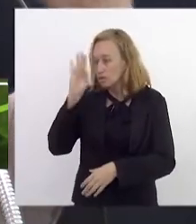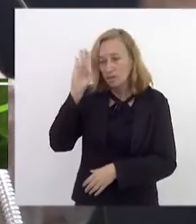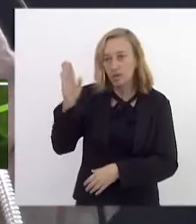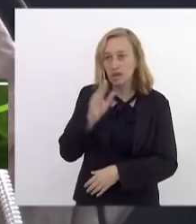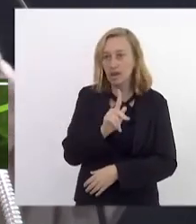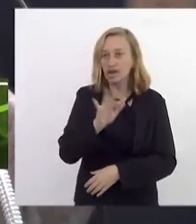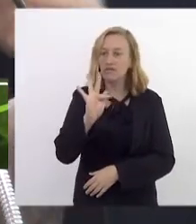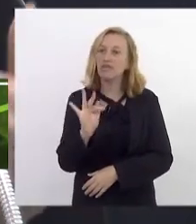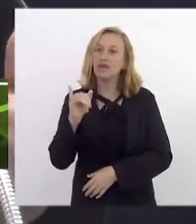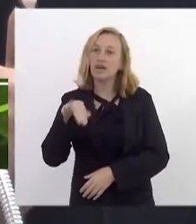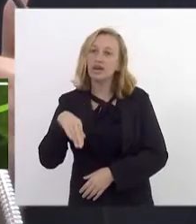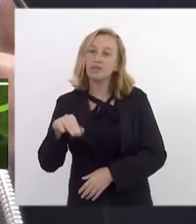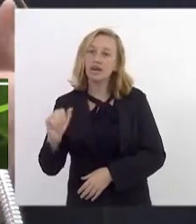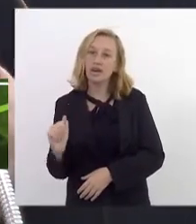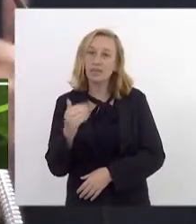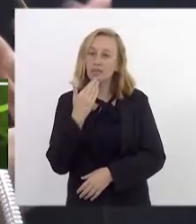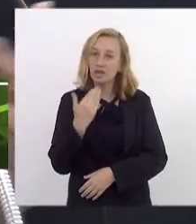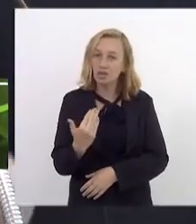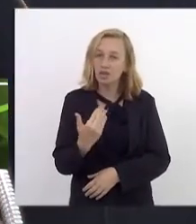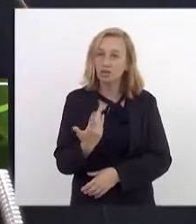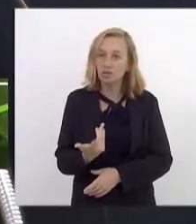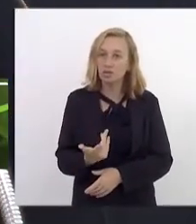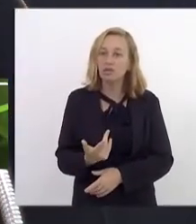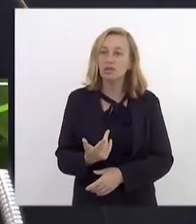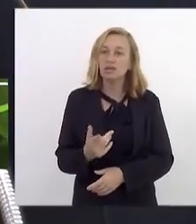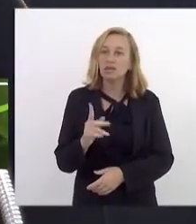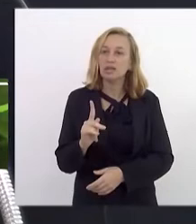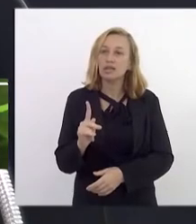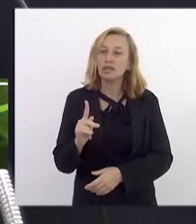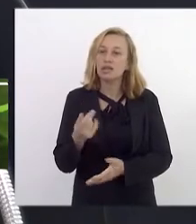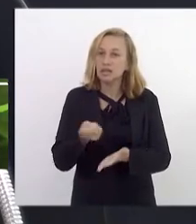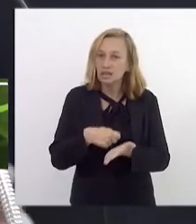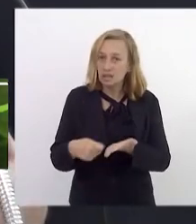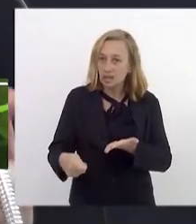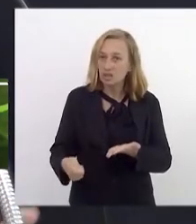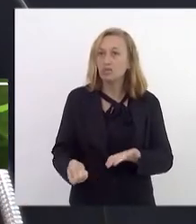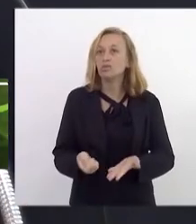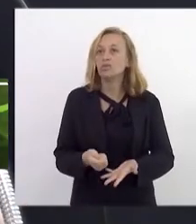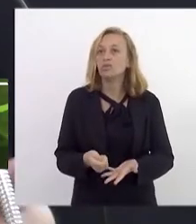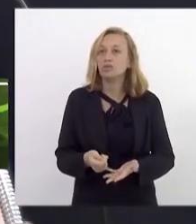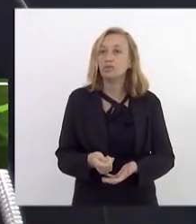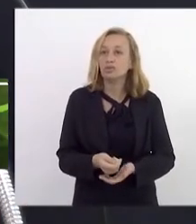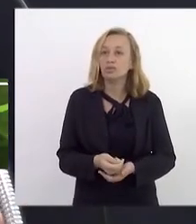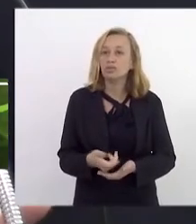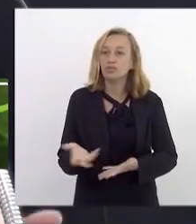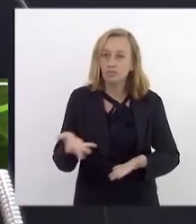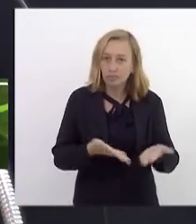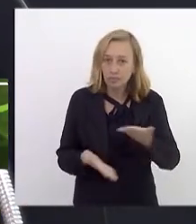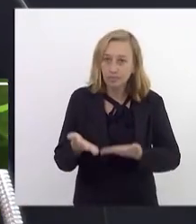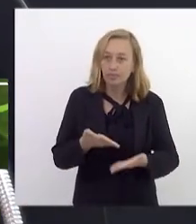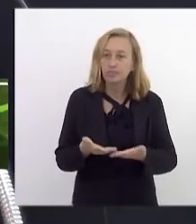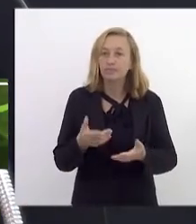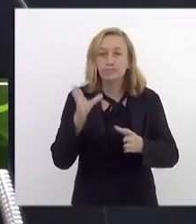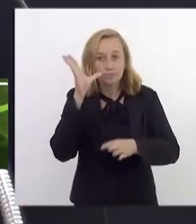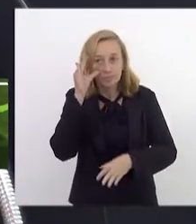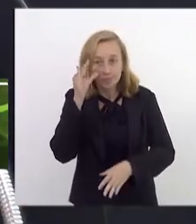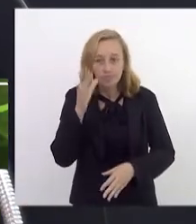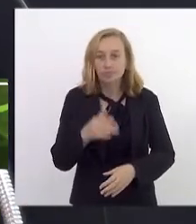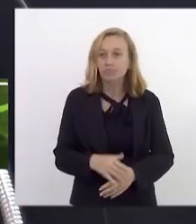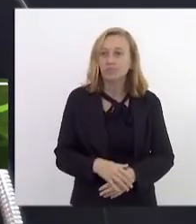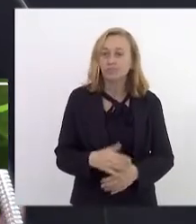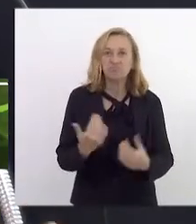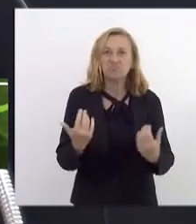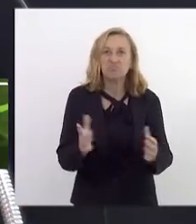ele solicitou esse kit, essa assinatura, né, dizendo, né, o parceiro tem o interesse em colocar. Então, não